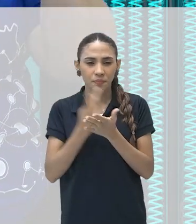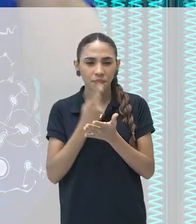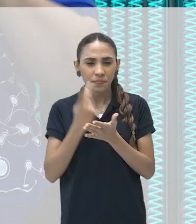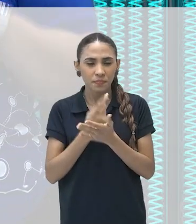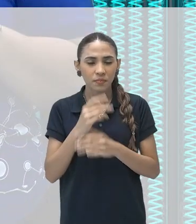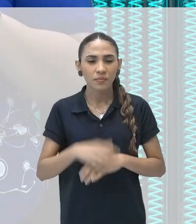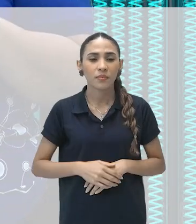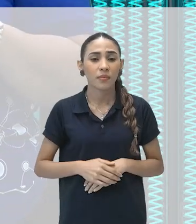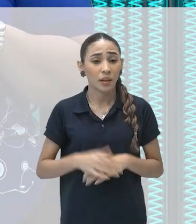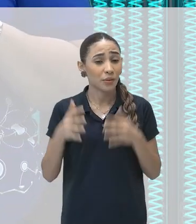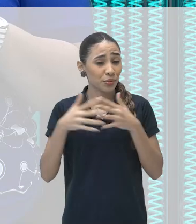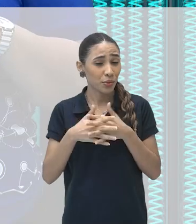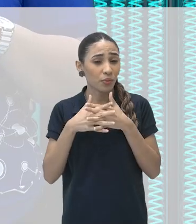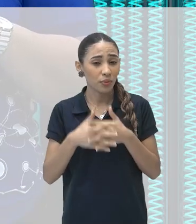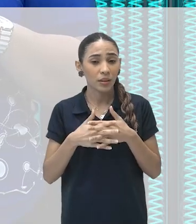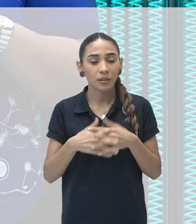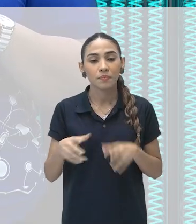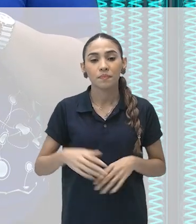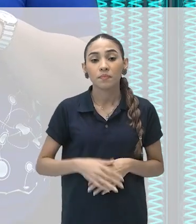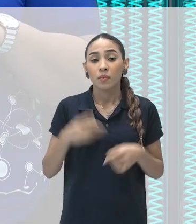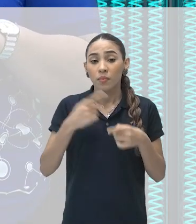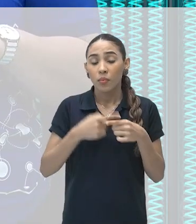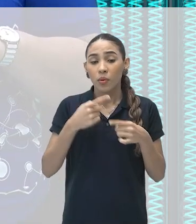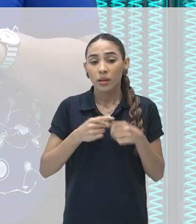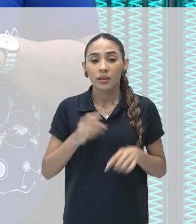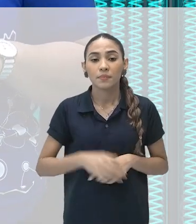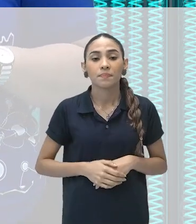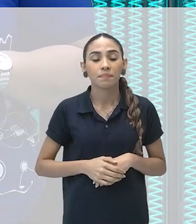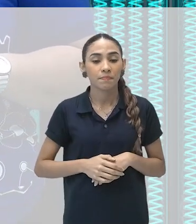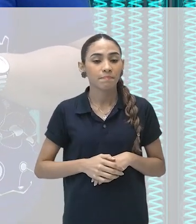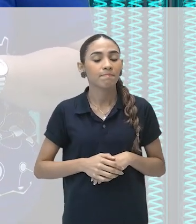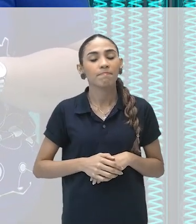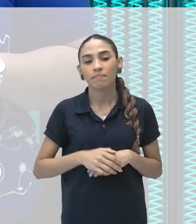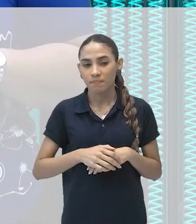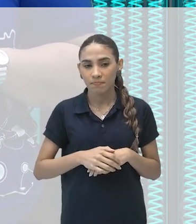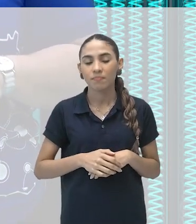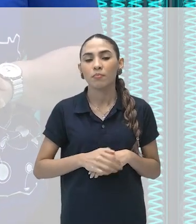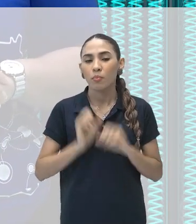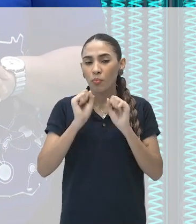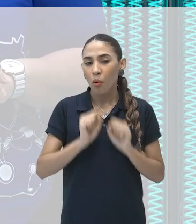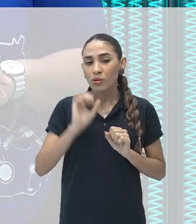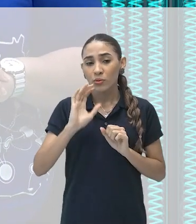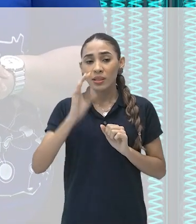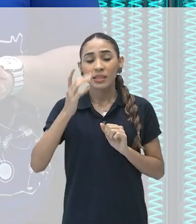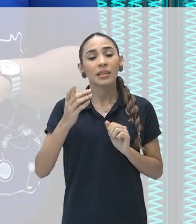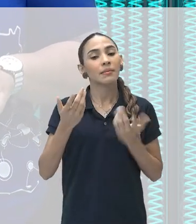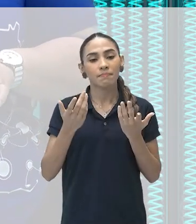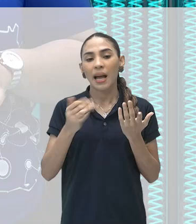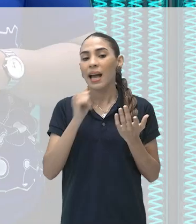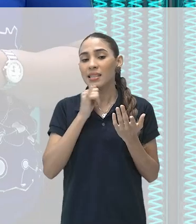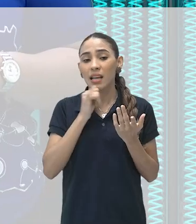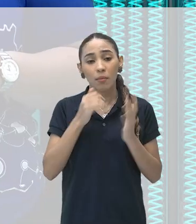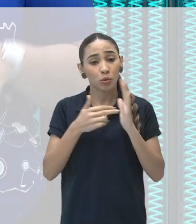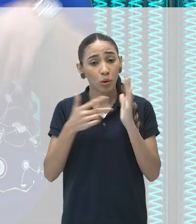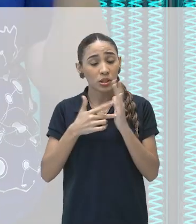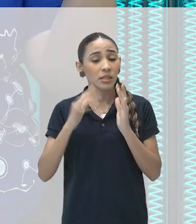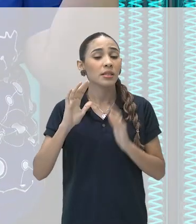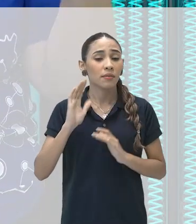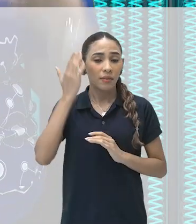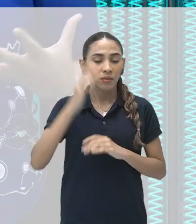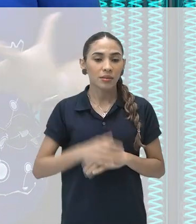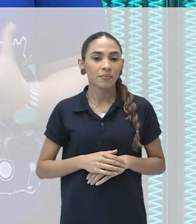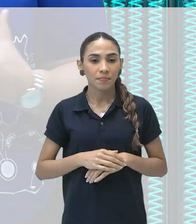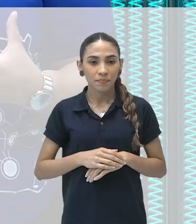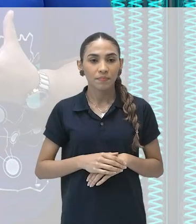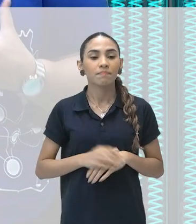grosseiros, desconfie, porque a probabilidade de ser uma notícia falsa é grande, tá bom? Mas não fica por aí,